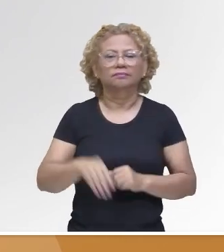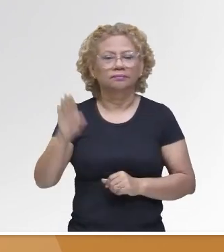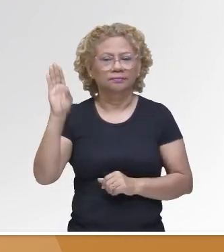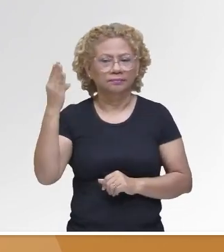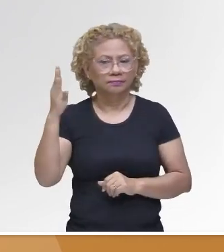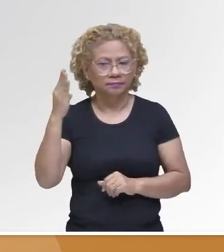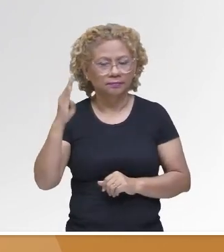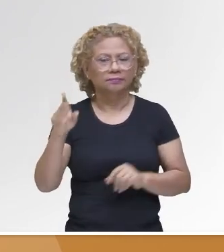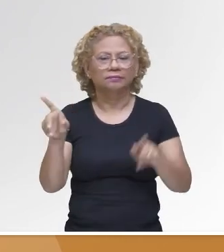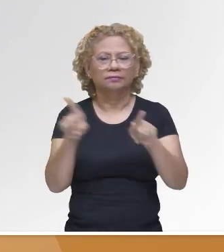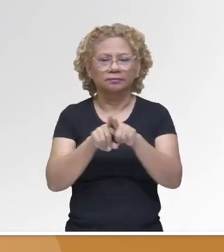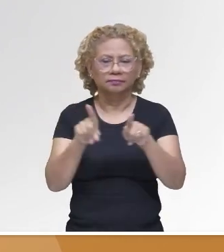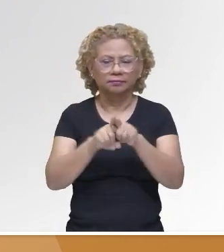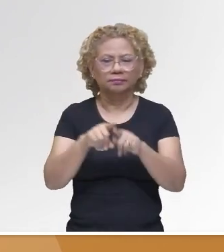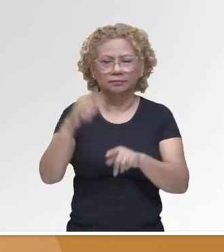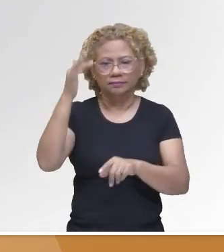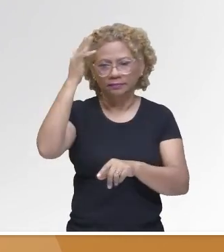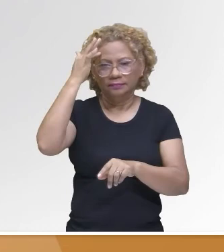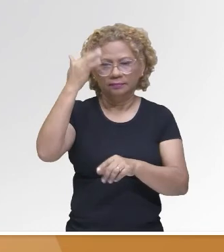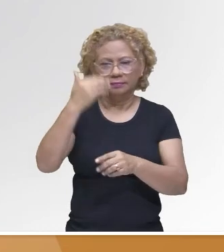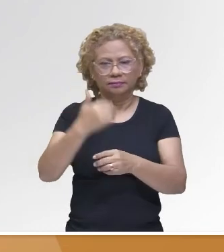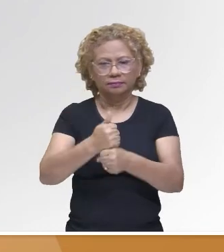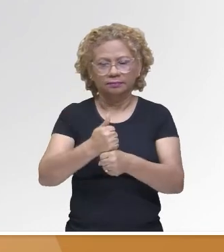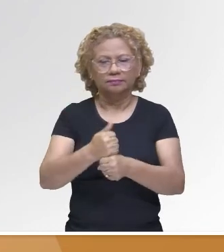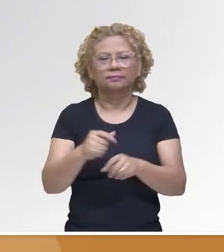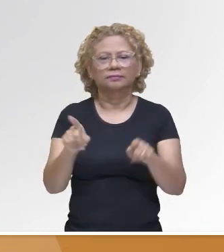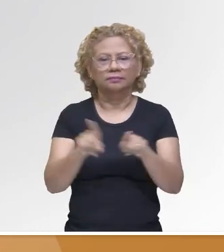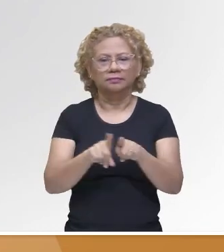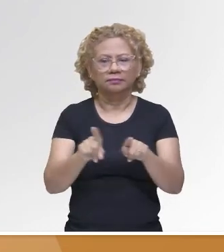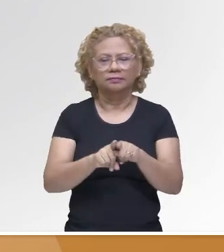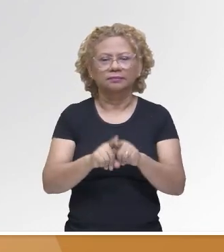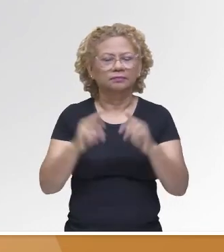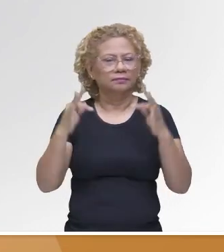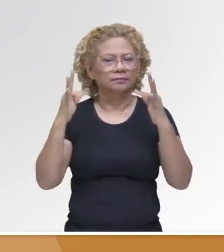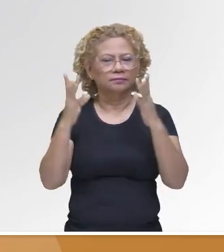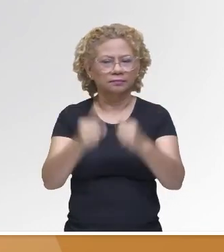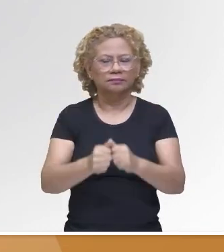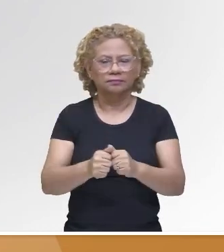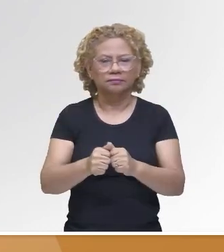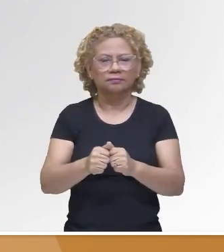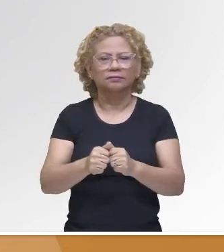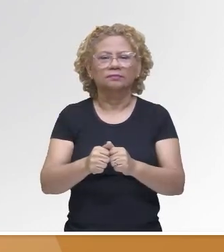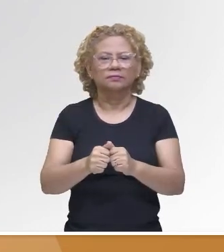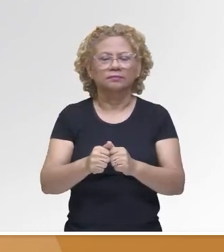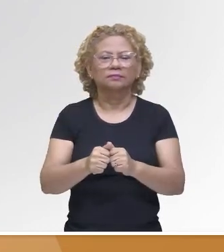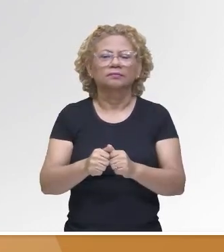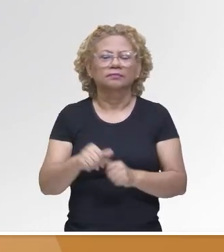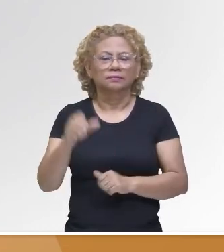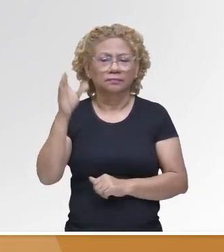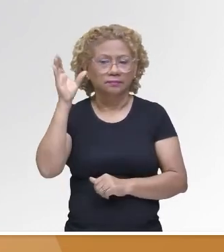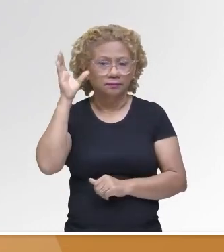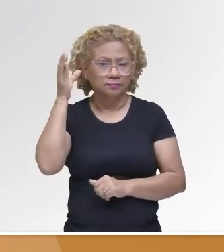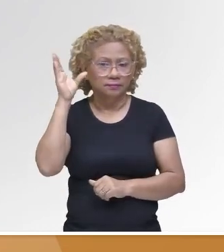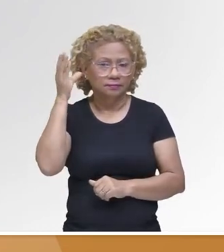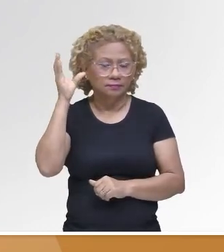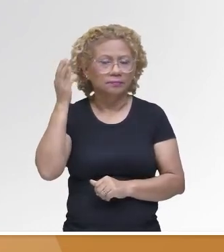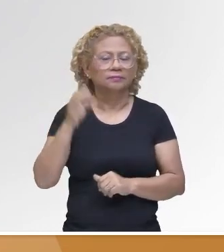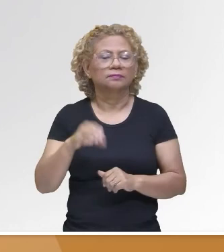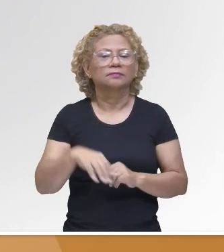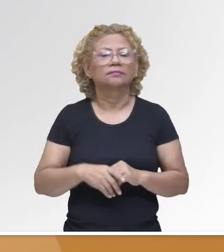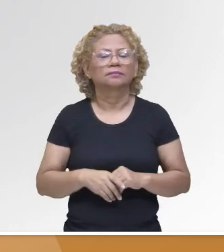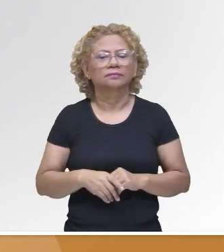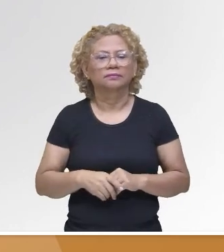também. A física, também. E todas as ciências que são reconhecidas como ciências, elas